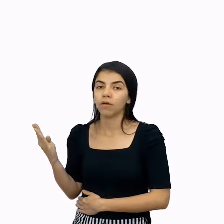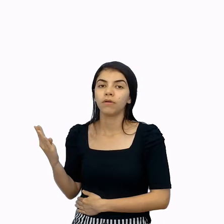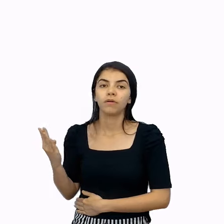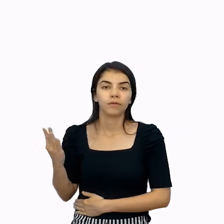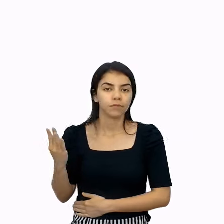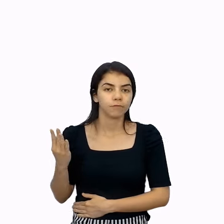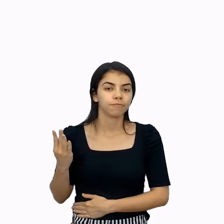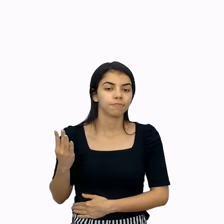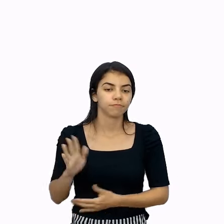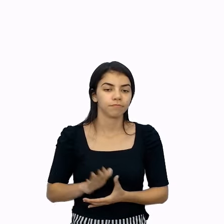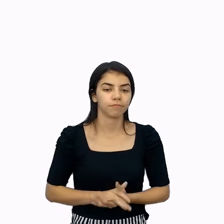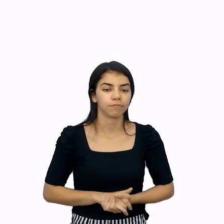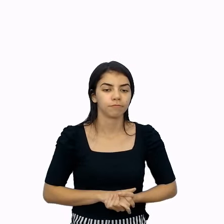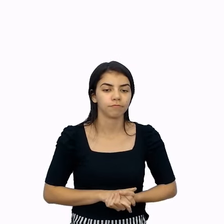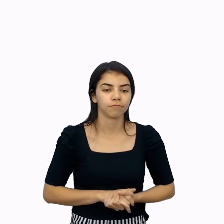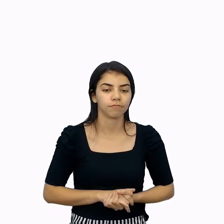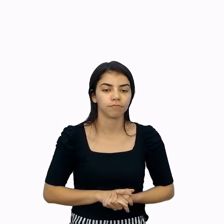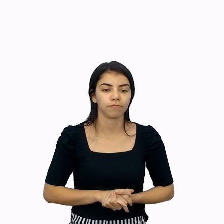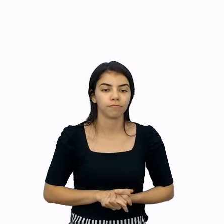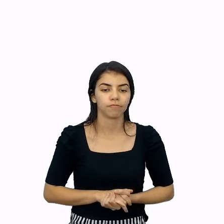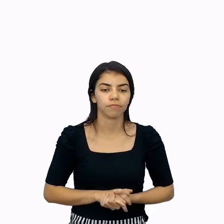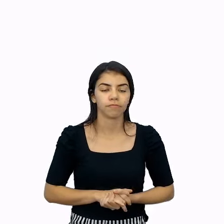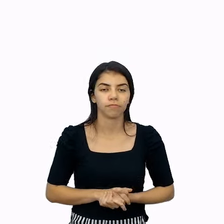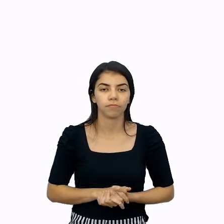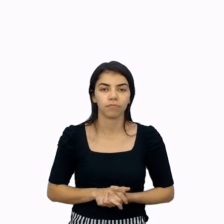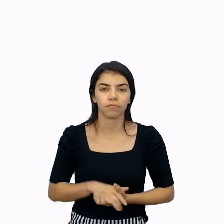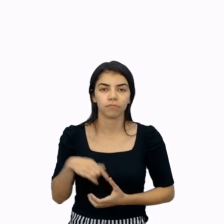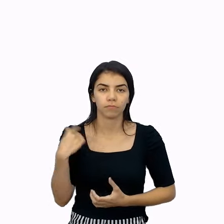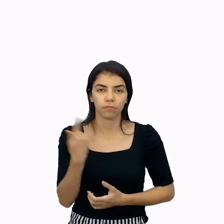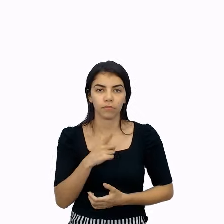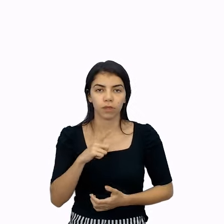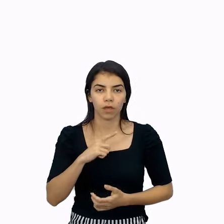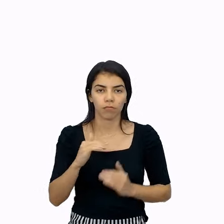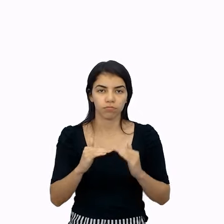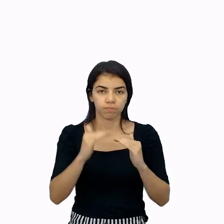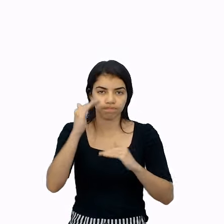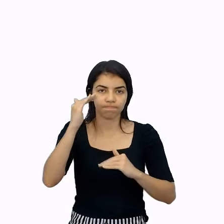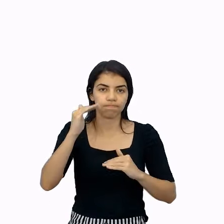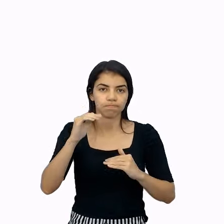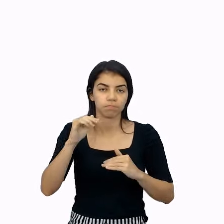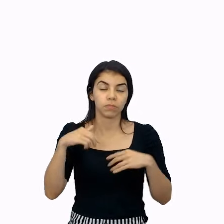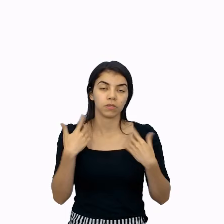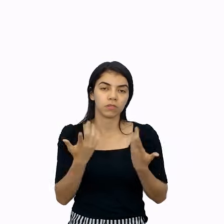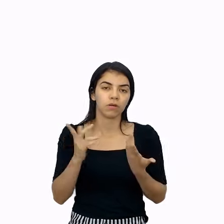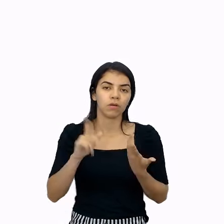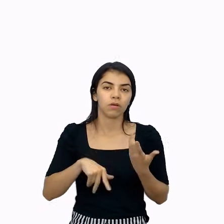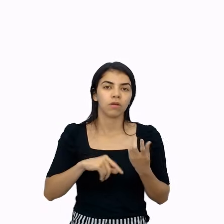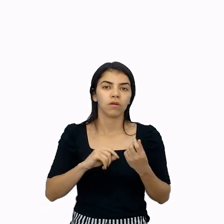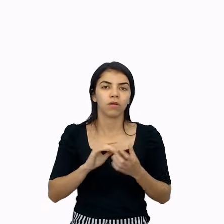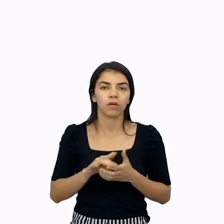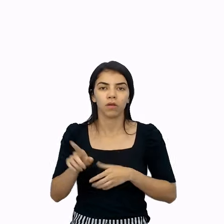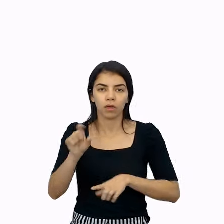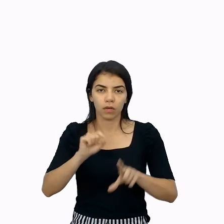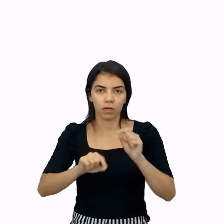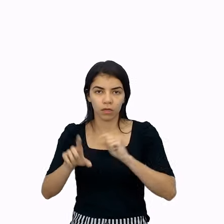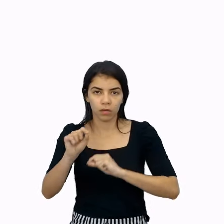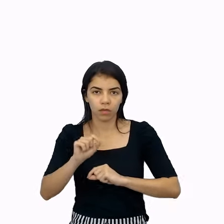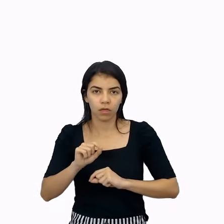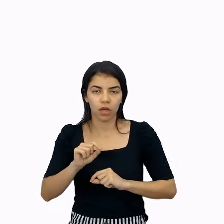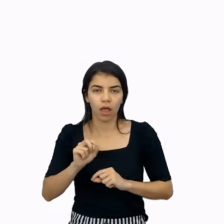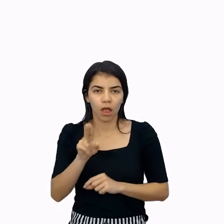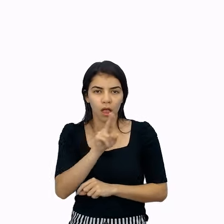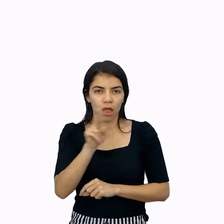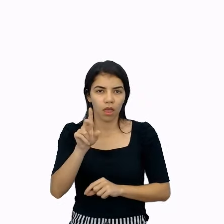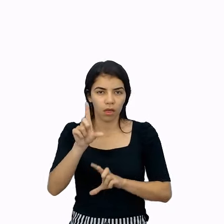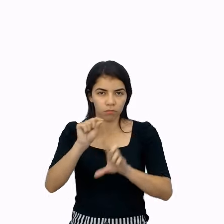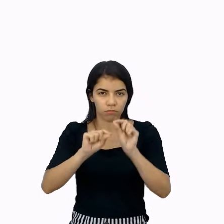frente, nós temos, então, aí o alto. Bom, a escolha pela nomenclatura é